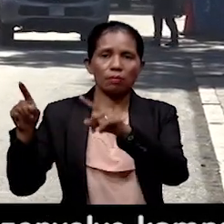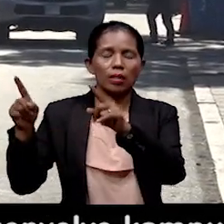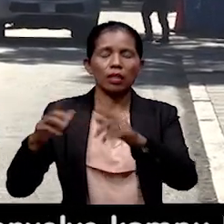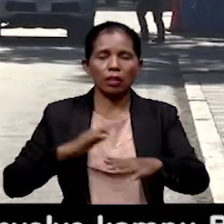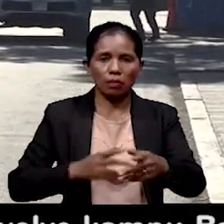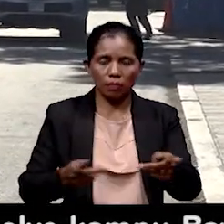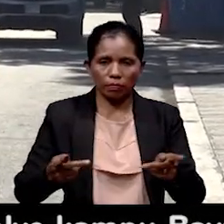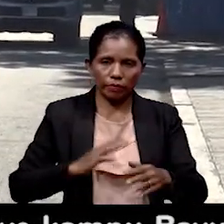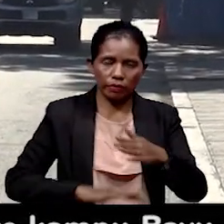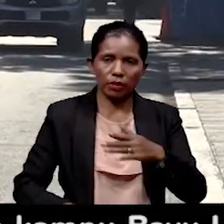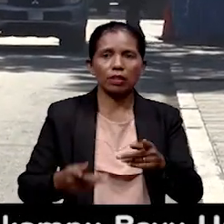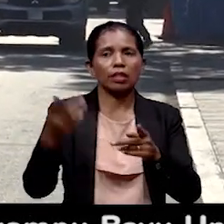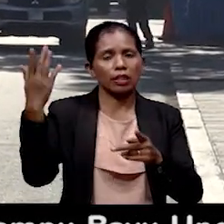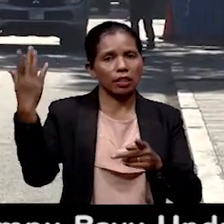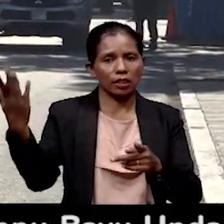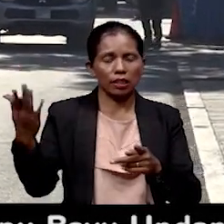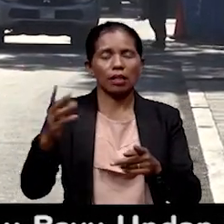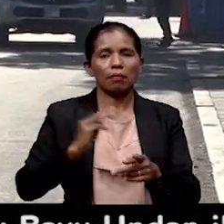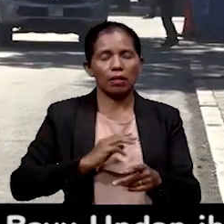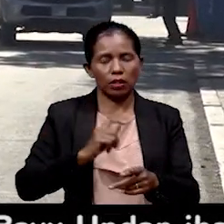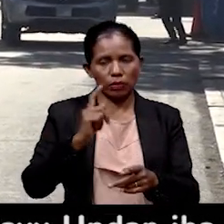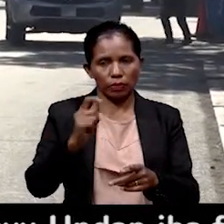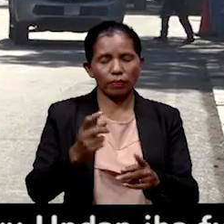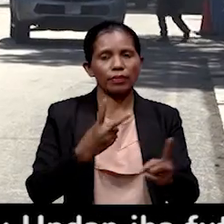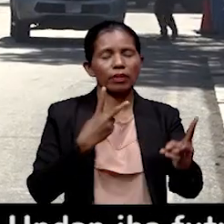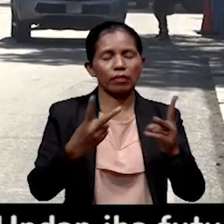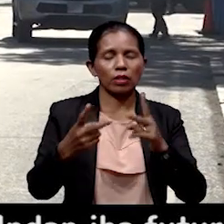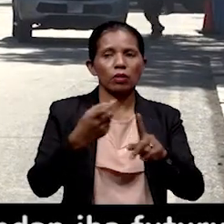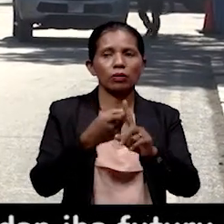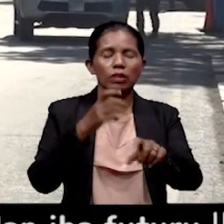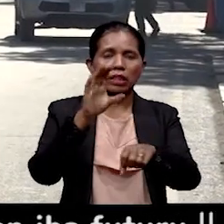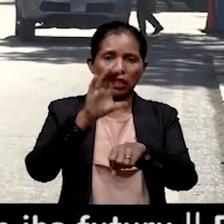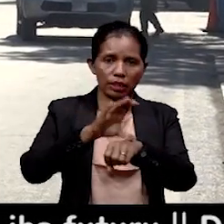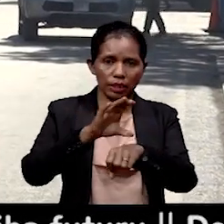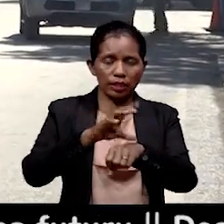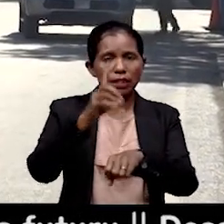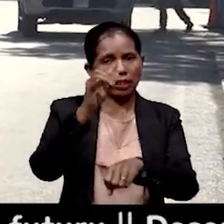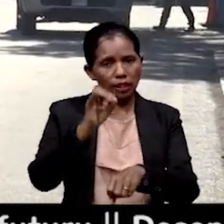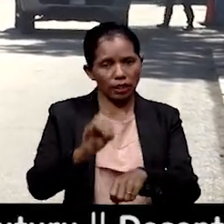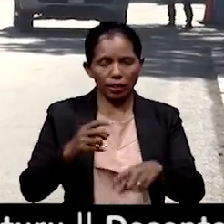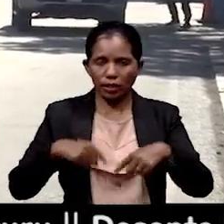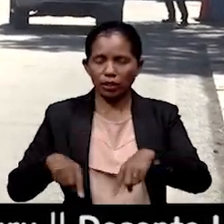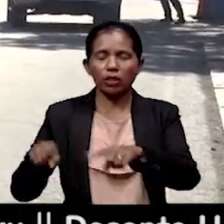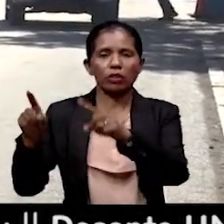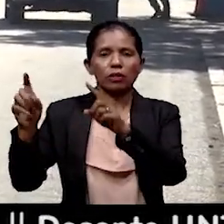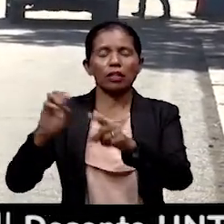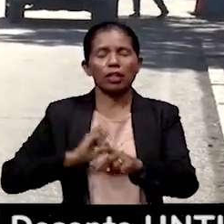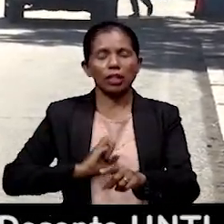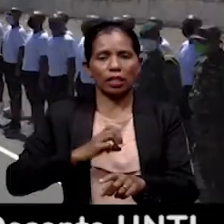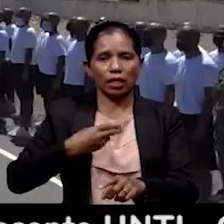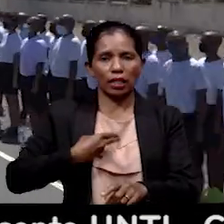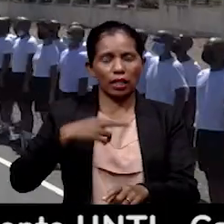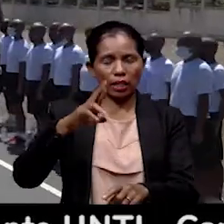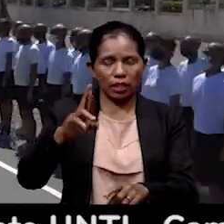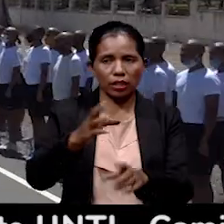Laleia Manatutu. E a saudoso ne viagem, husi igreja catedral dili, ba Laleia, toia hera sim husi comandante